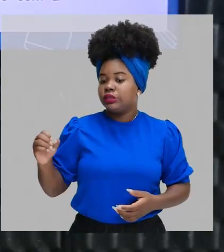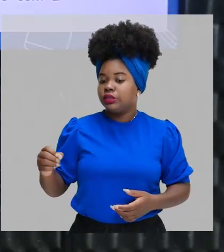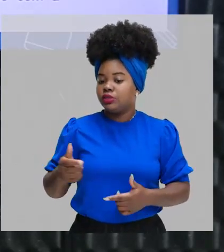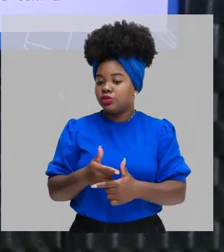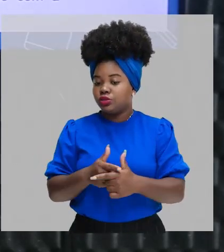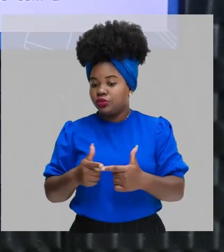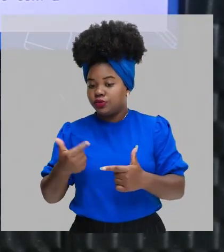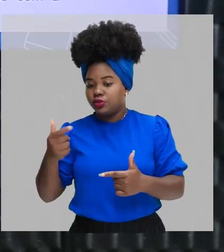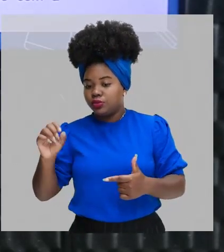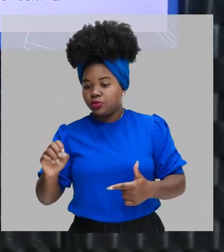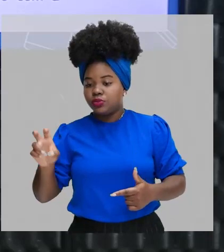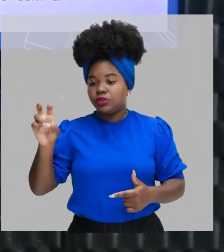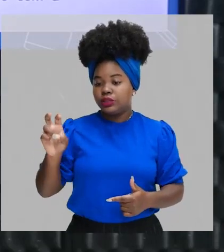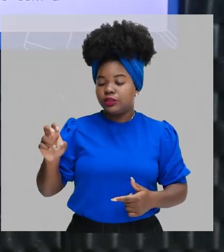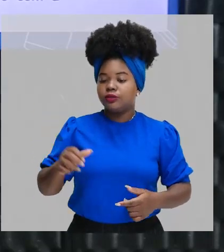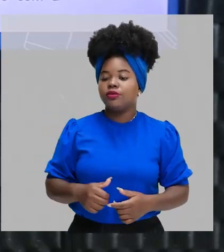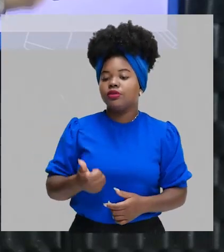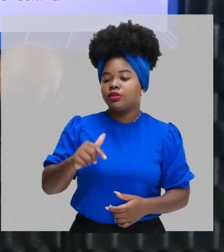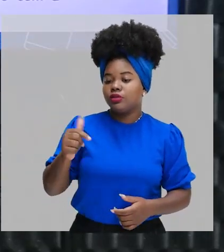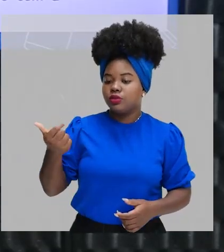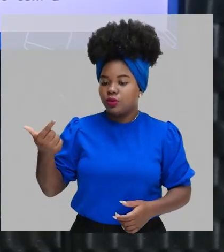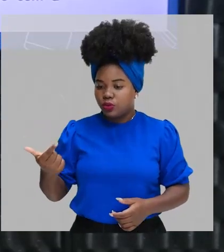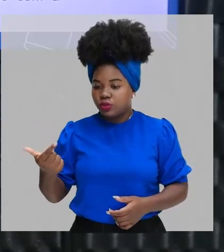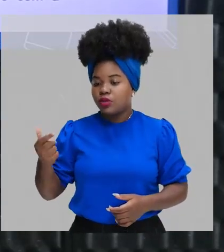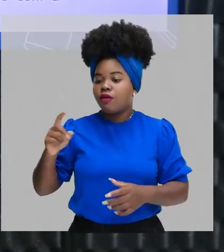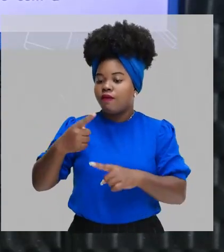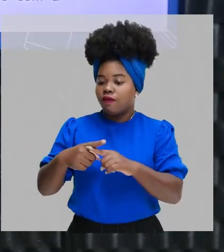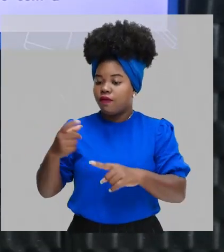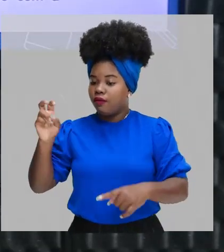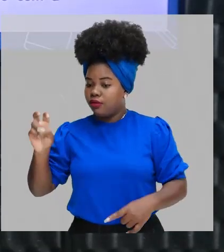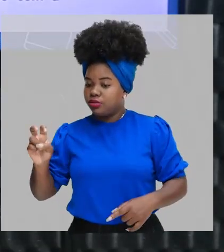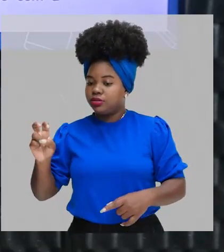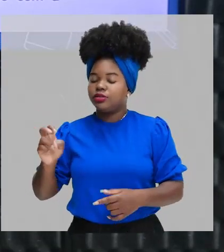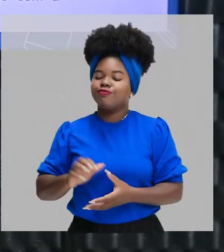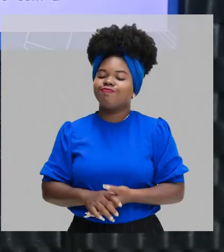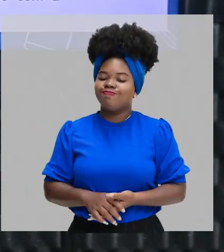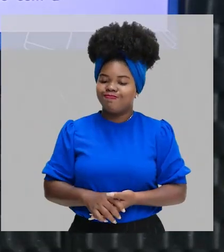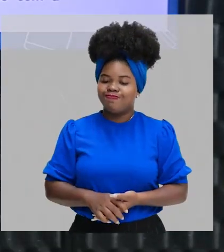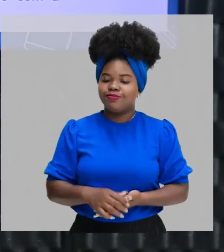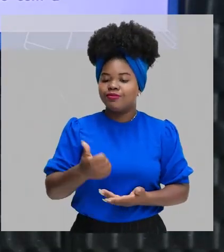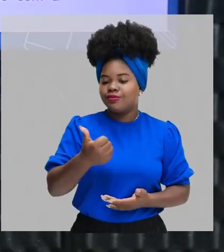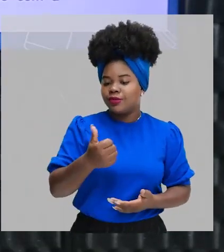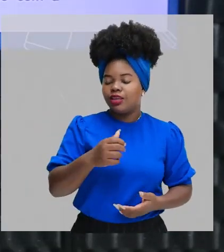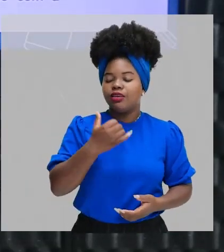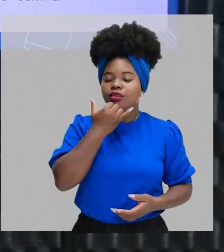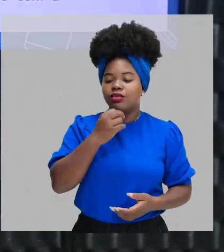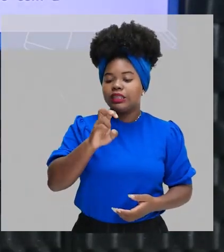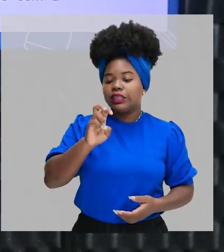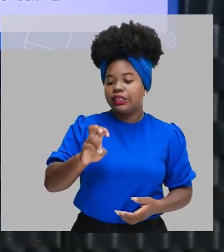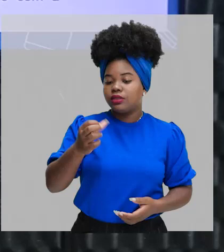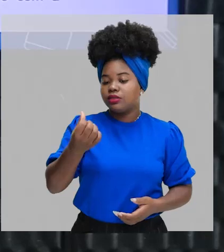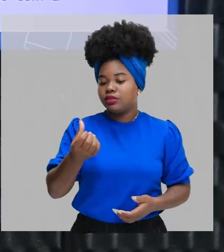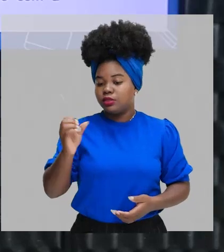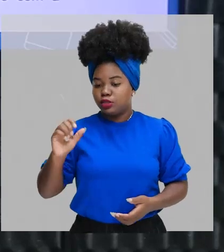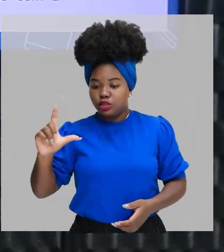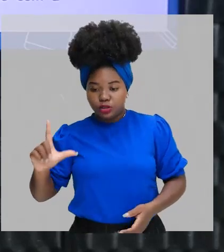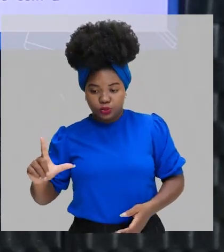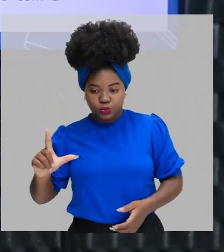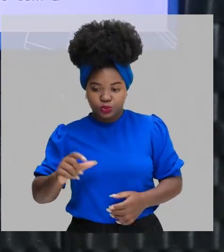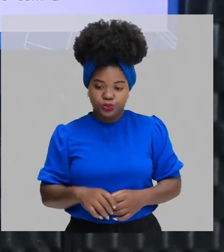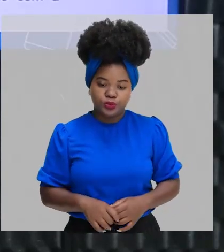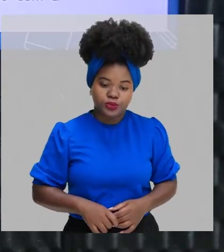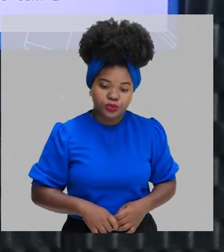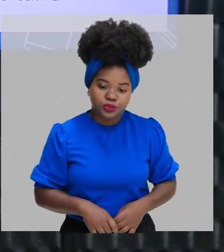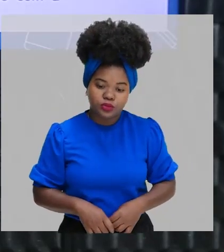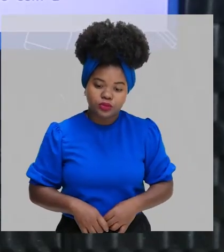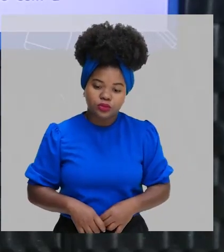por 20 dá 5. Então, 112 vezes 5, 560 litros de ar atmosférico. Ok?